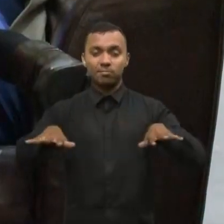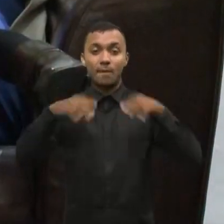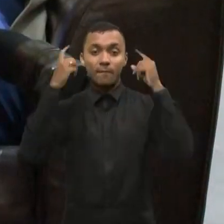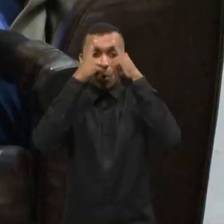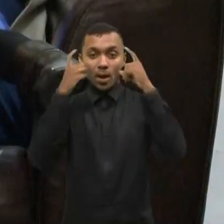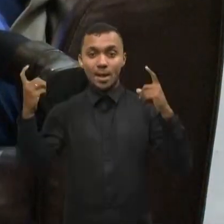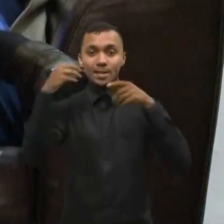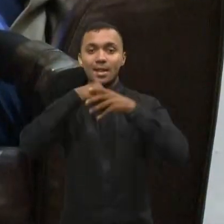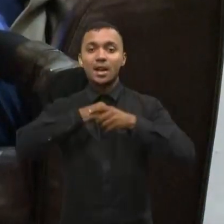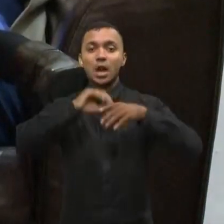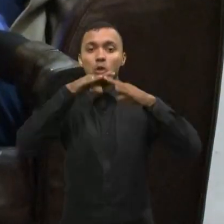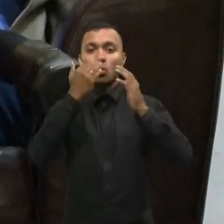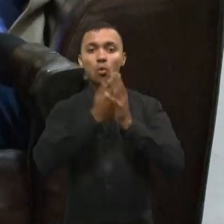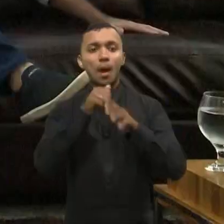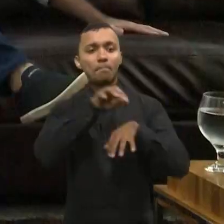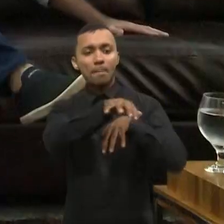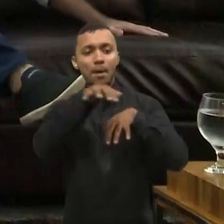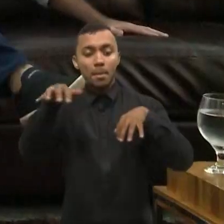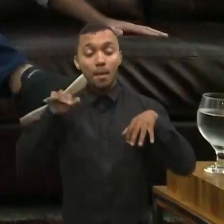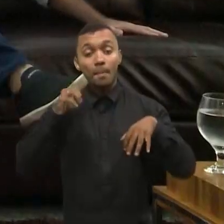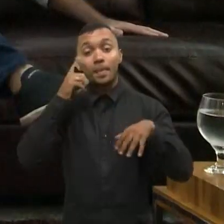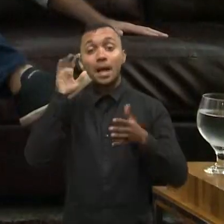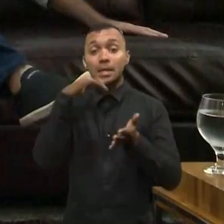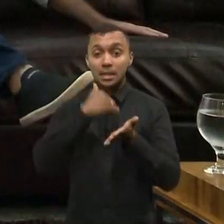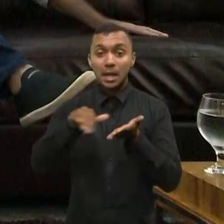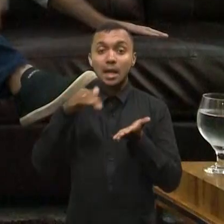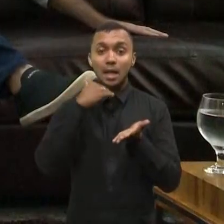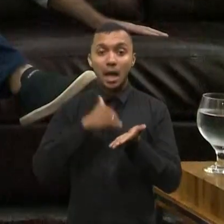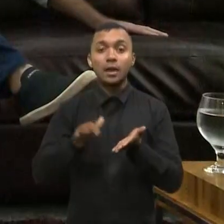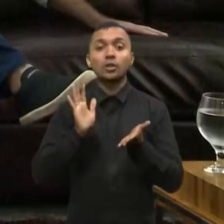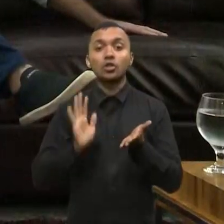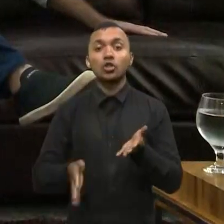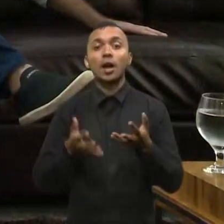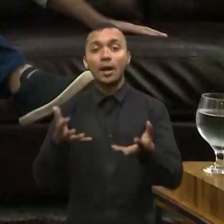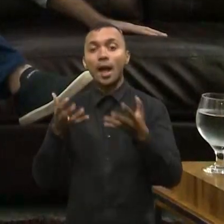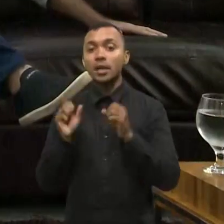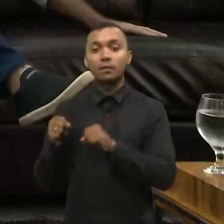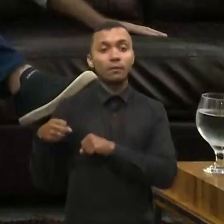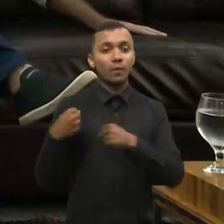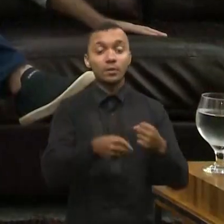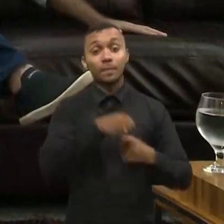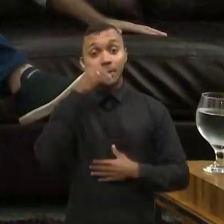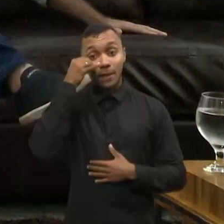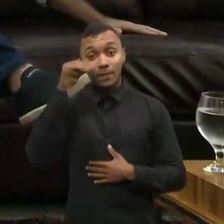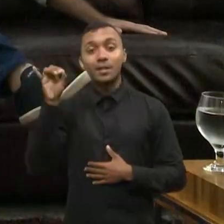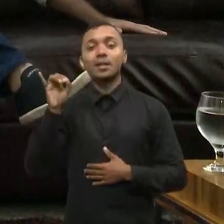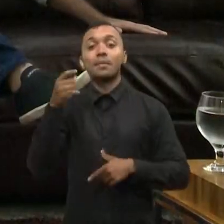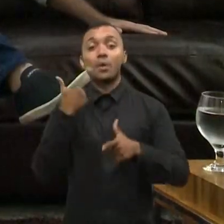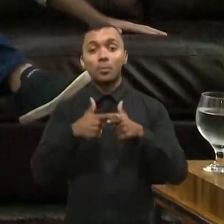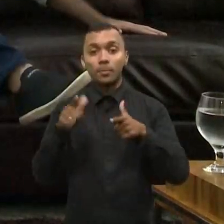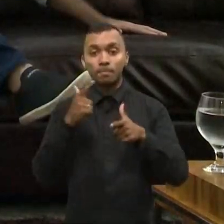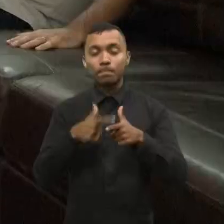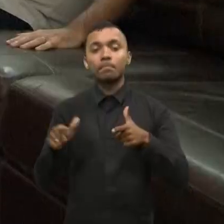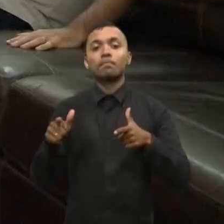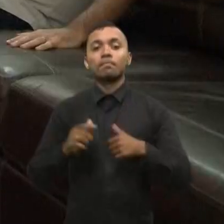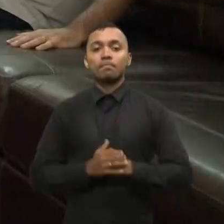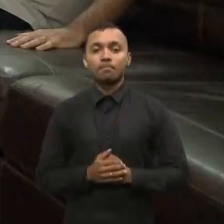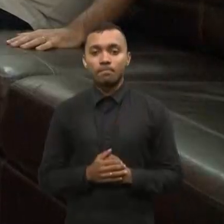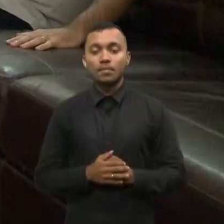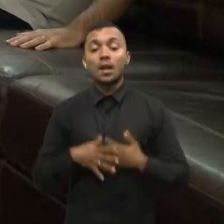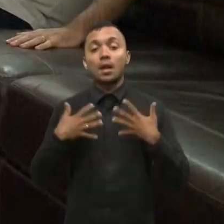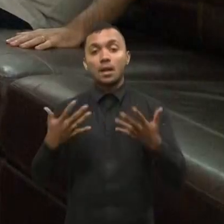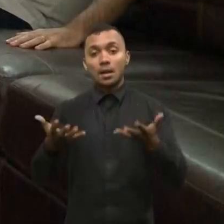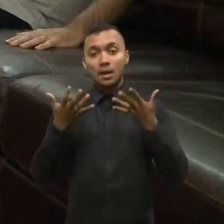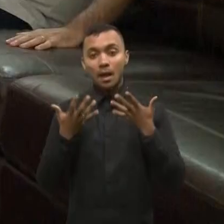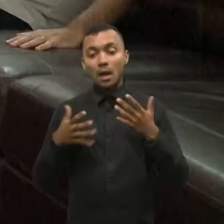ele comentou que a secretaria está somando esforços para enfrentar o problema. Iniciativas estaduais exitosas podem ser